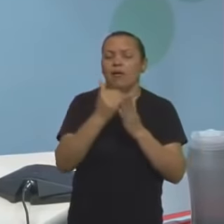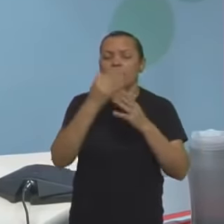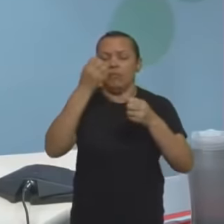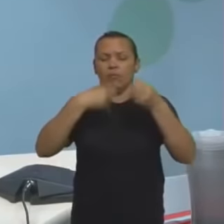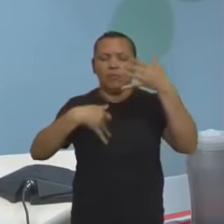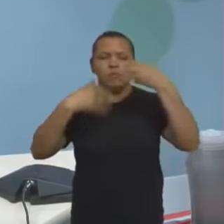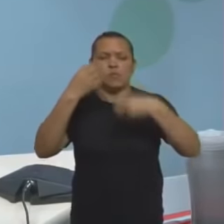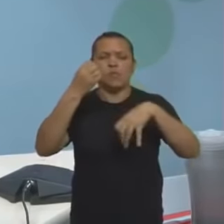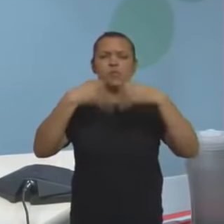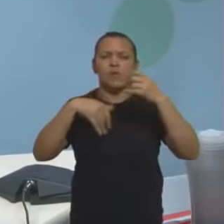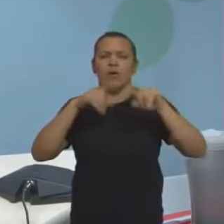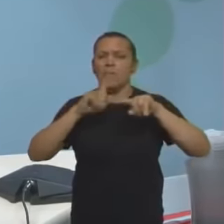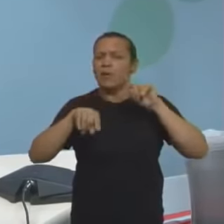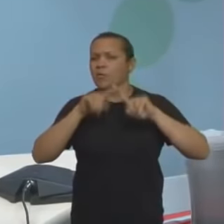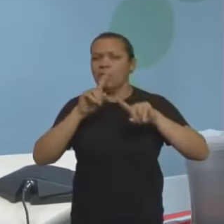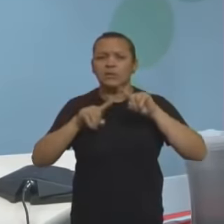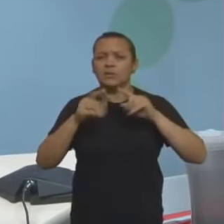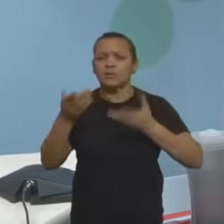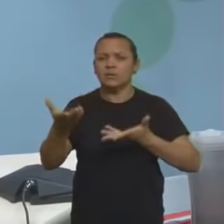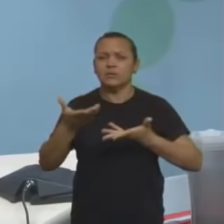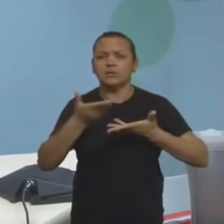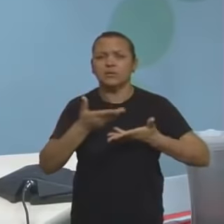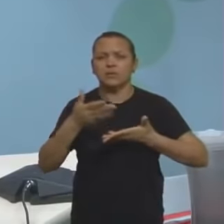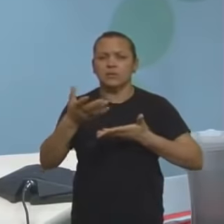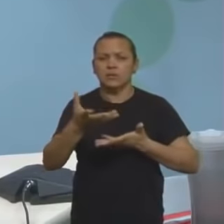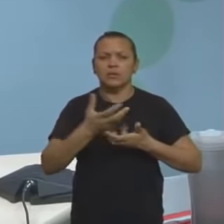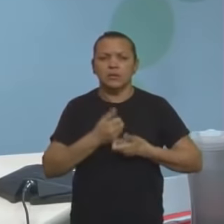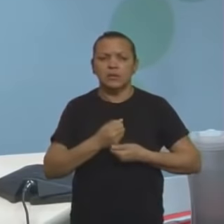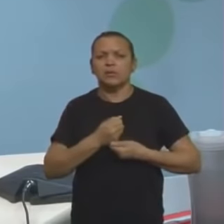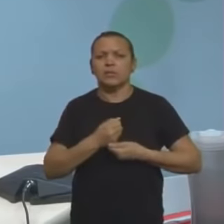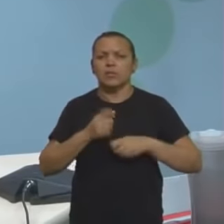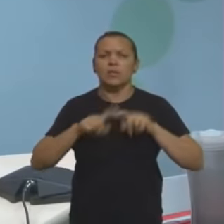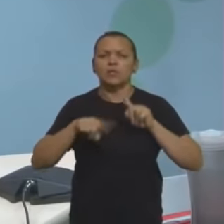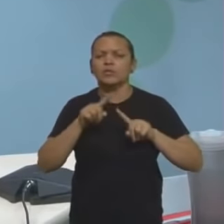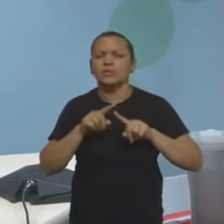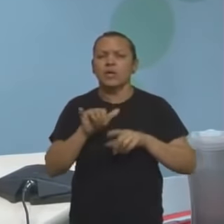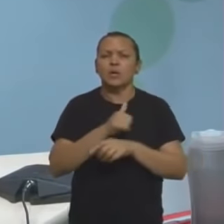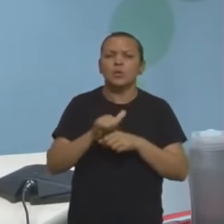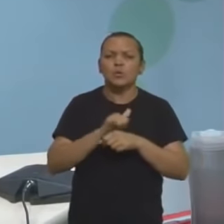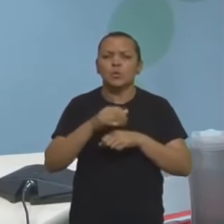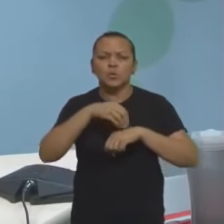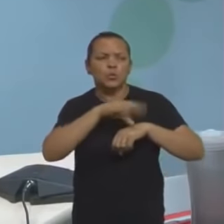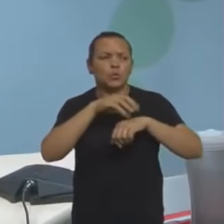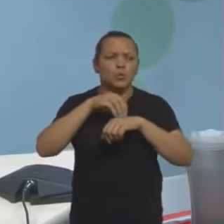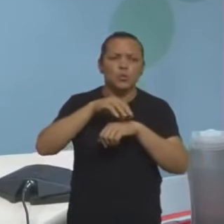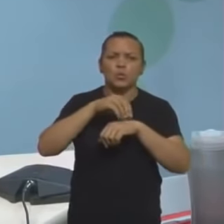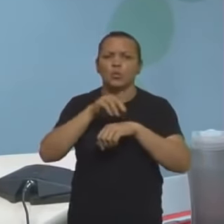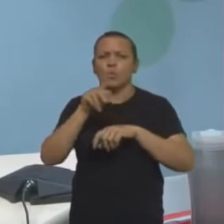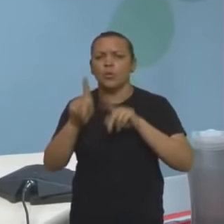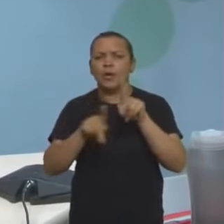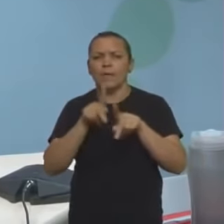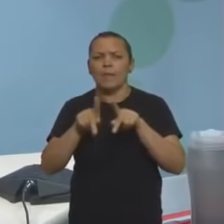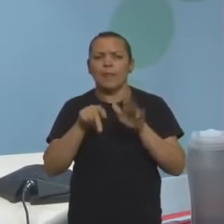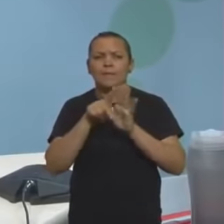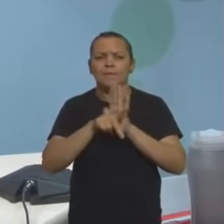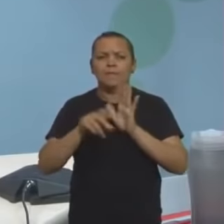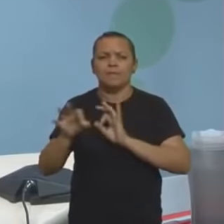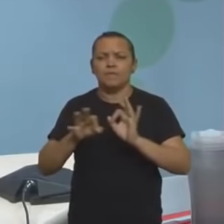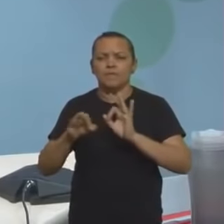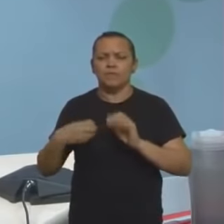sobre o material que a gente está recebendo, né, sobre como a gente vai dar os encaminhamentos para o projeto de convivência.